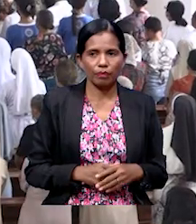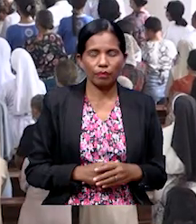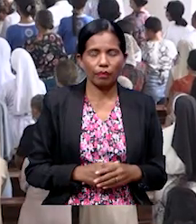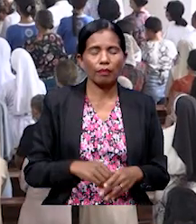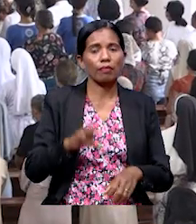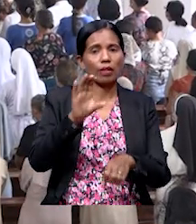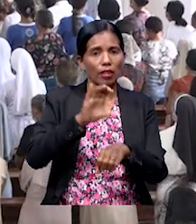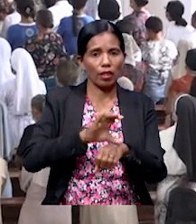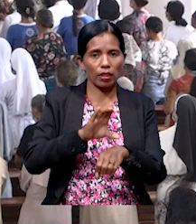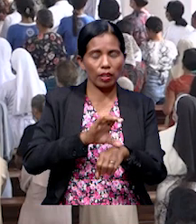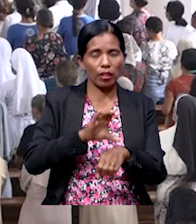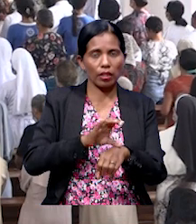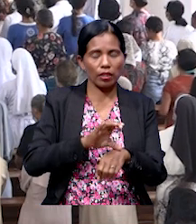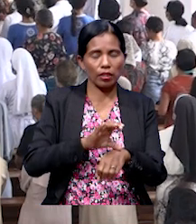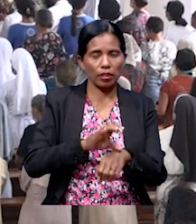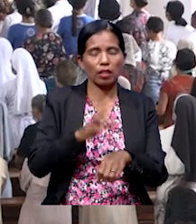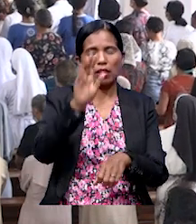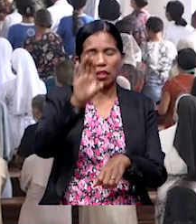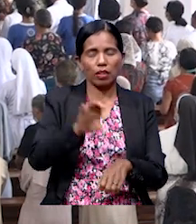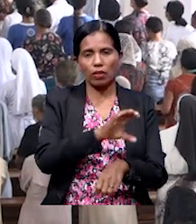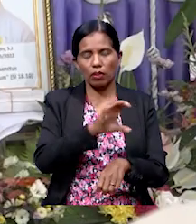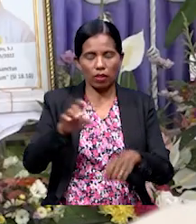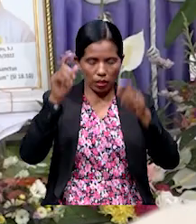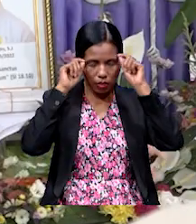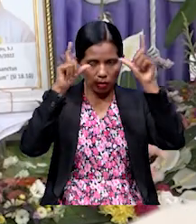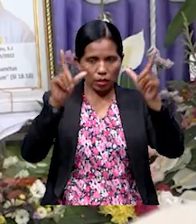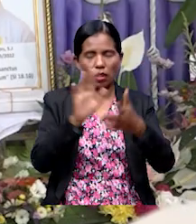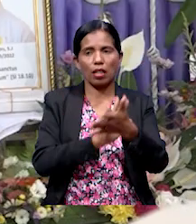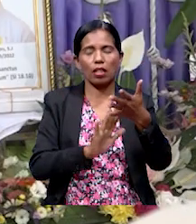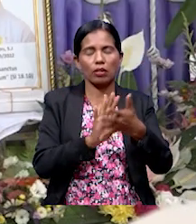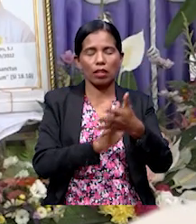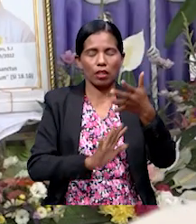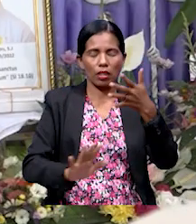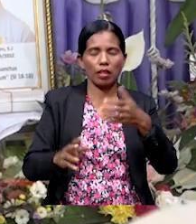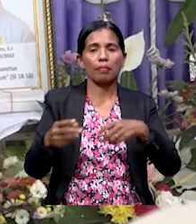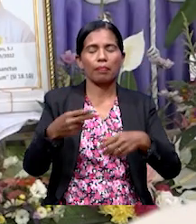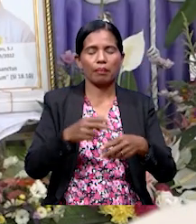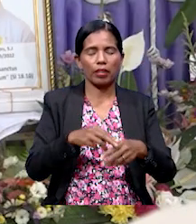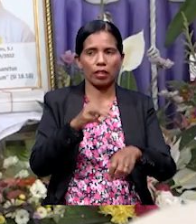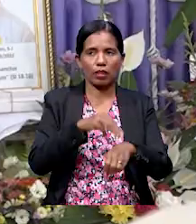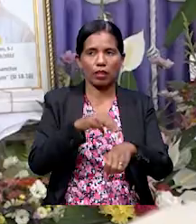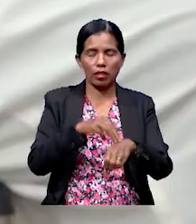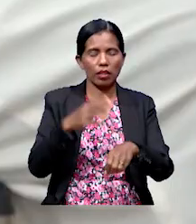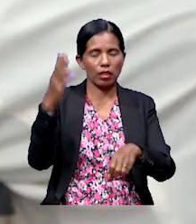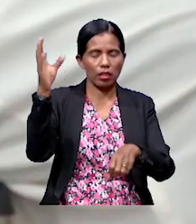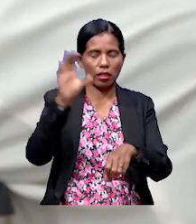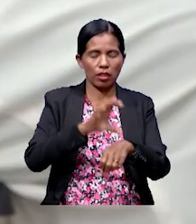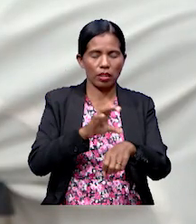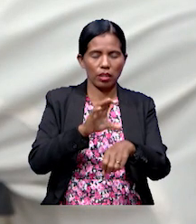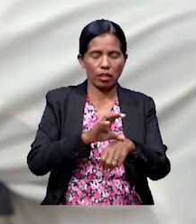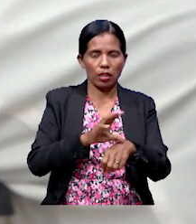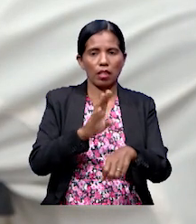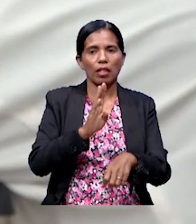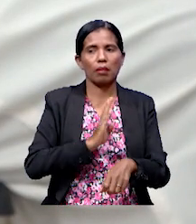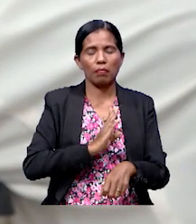Igreja Católica Timor-Leste celebra missa fúnebre Padre José Alves Martins, SG, e a Igreja Paróquia Imaculada Conceição